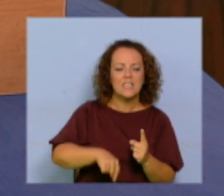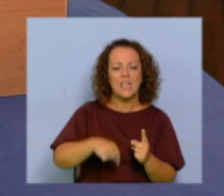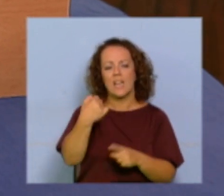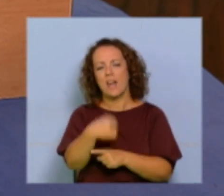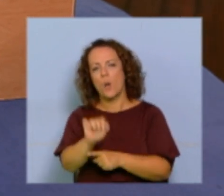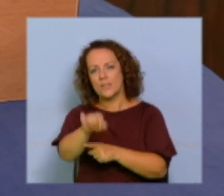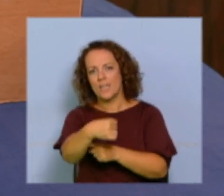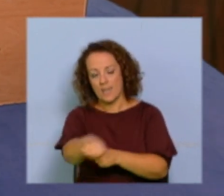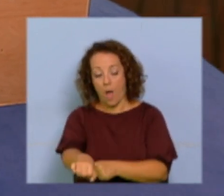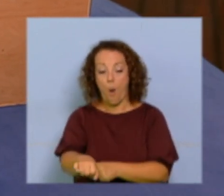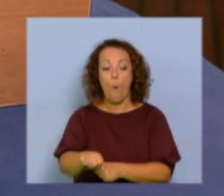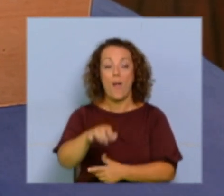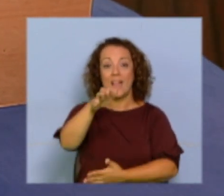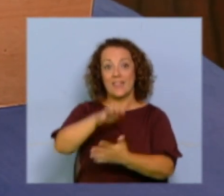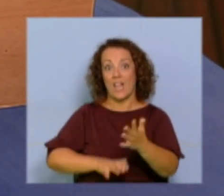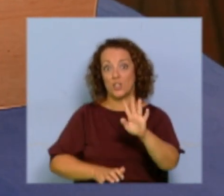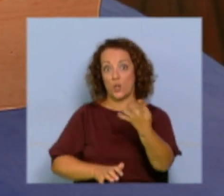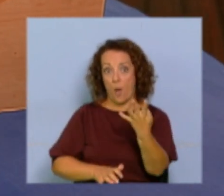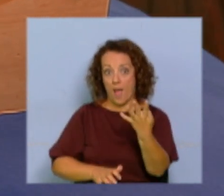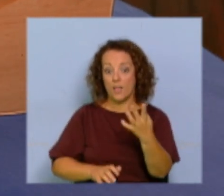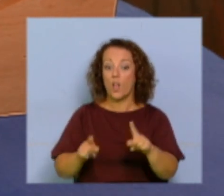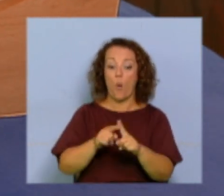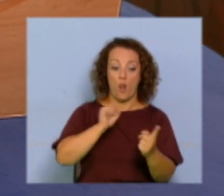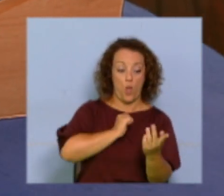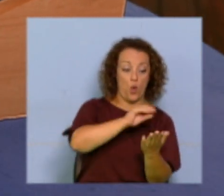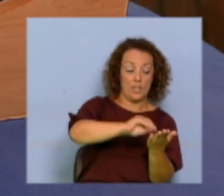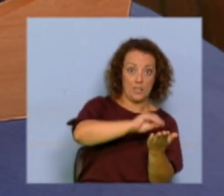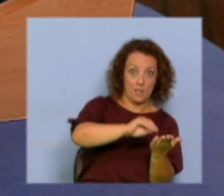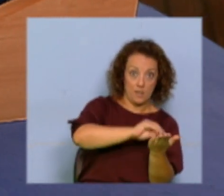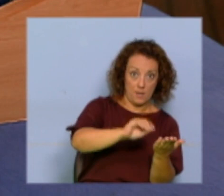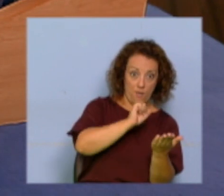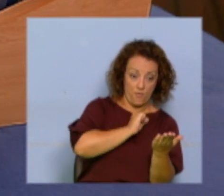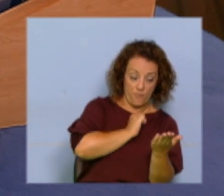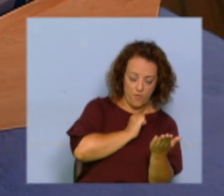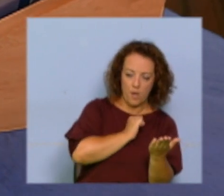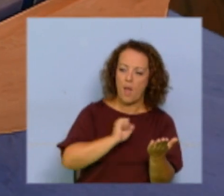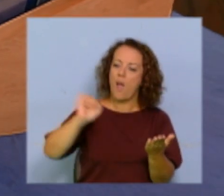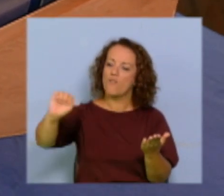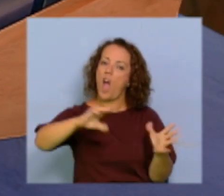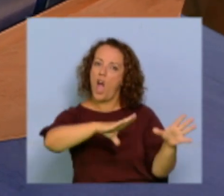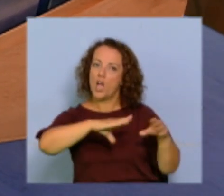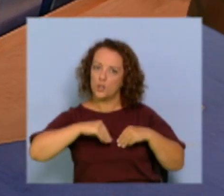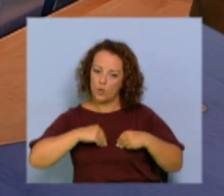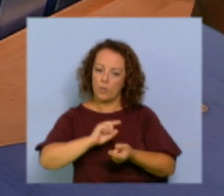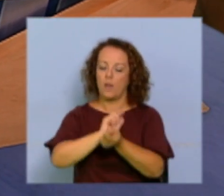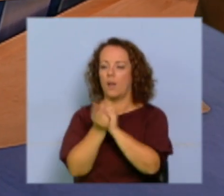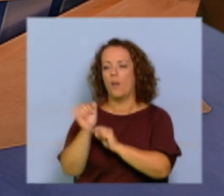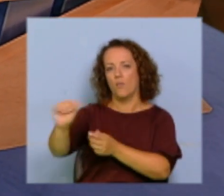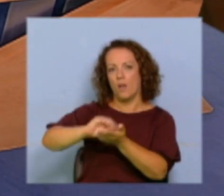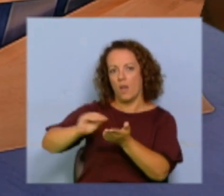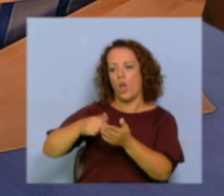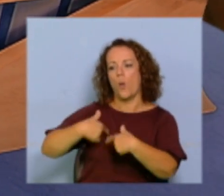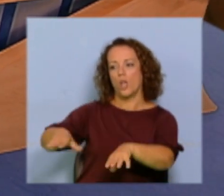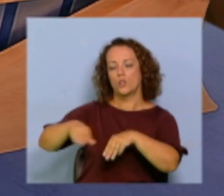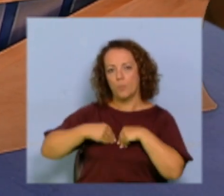seja, os textos que ele escrevia eu assumia, os textos que eu escrevia ele assumia, através das nossas páginas do Facebook, porque não